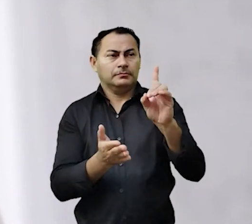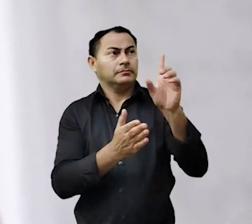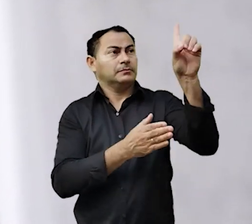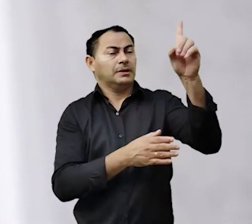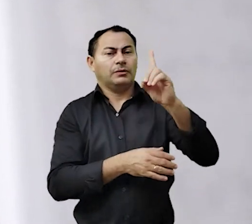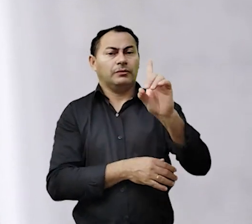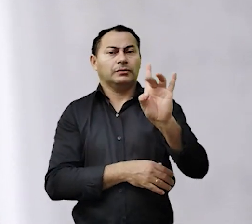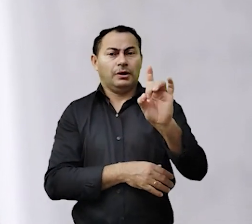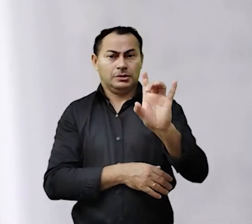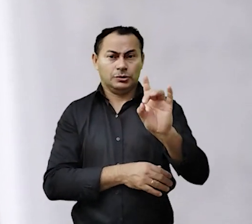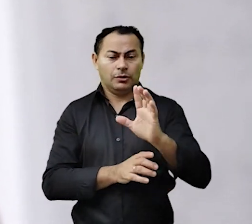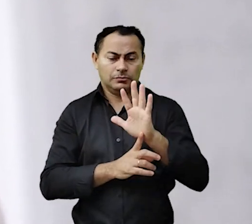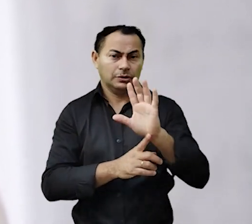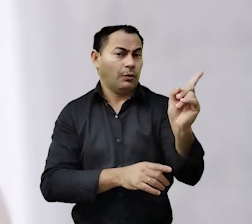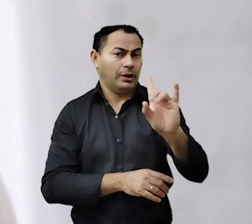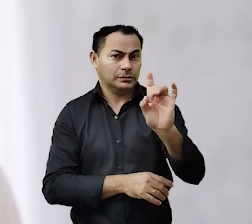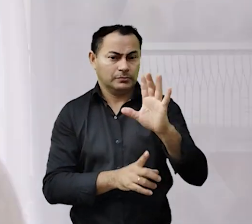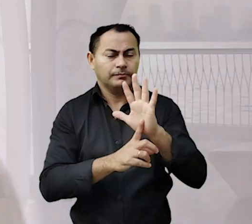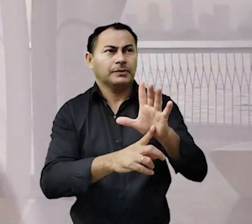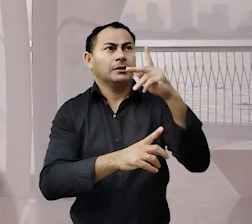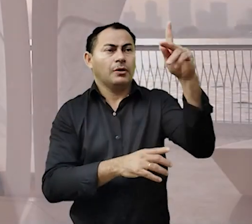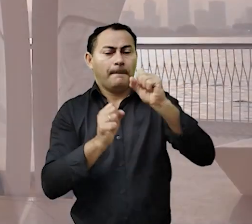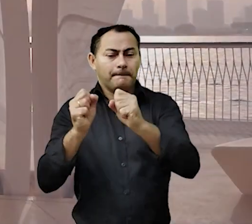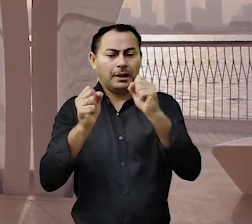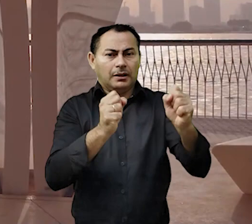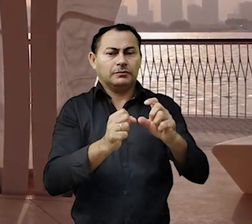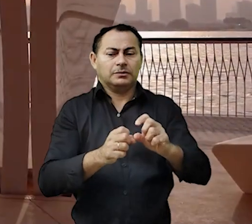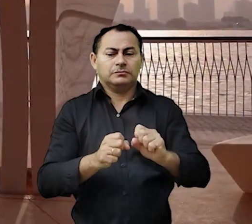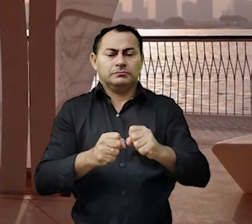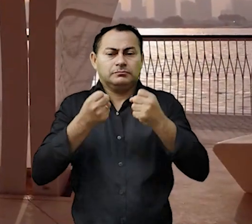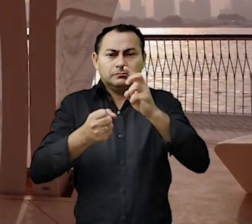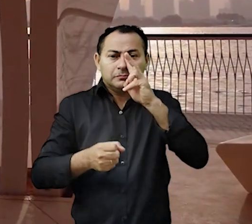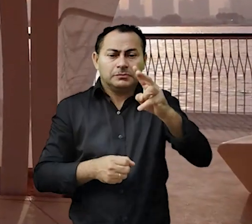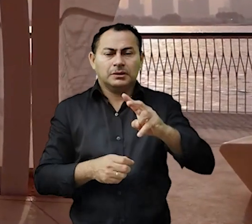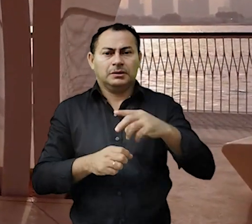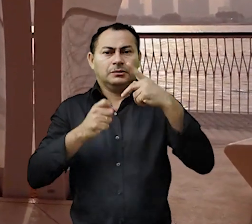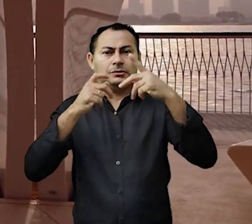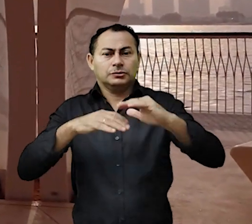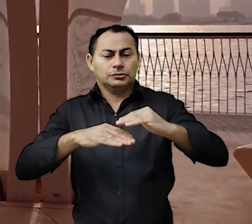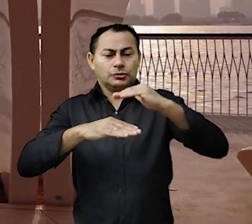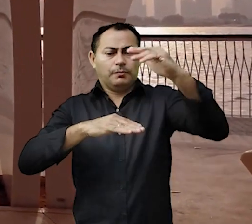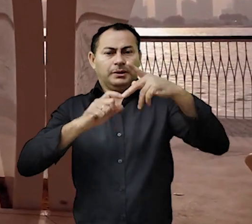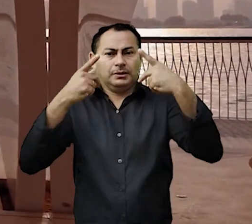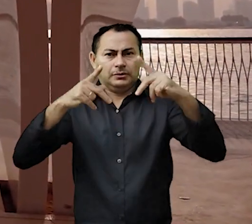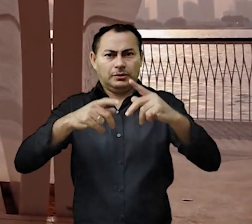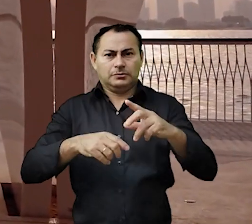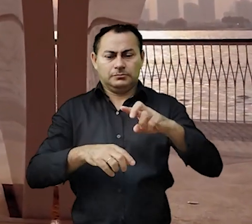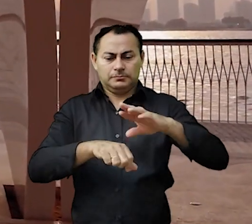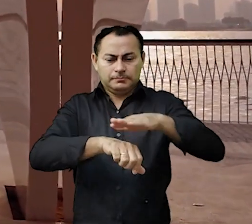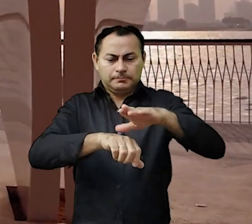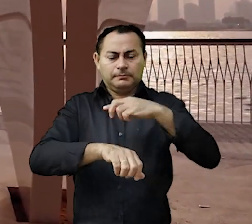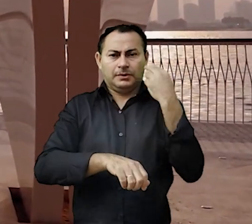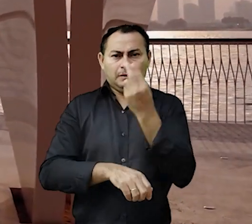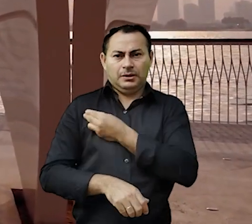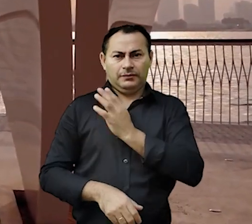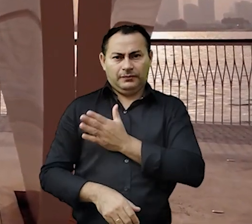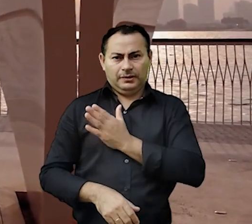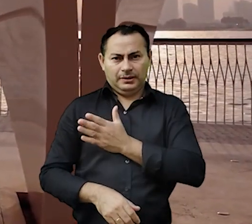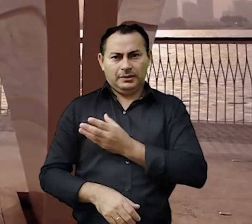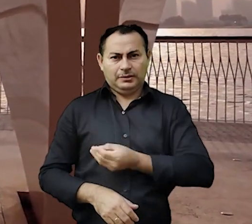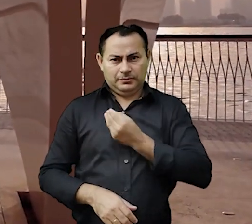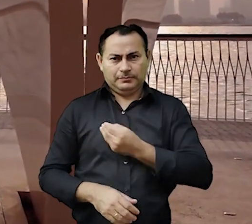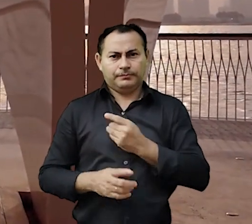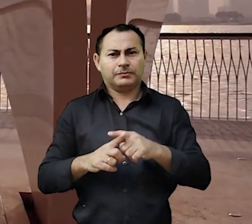uma revelação. Sua palavra é poder com forças sobrenaturais em nossas vidas. Sua palavra pode converter a alma